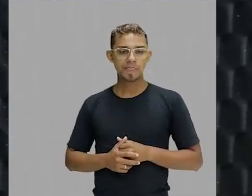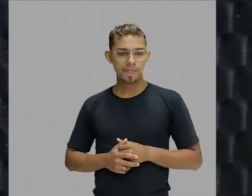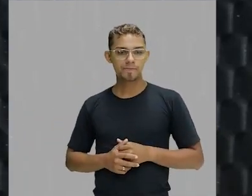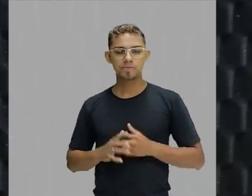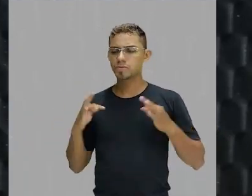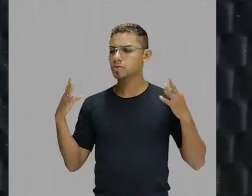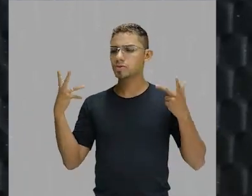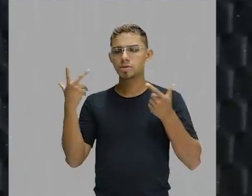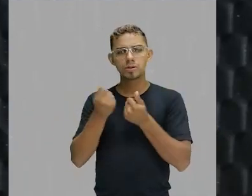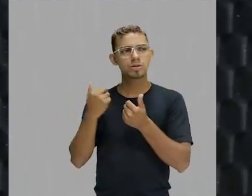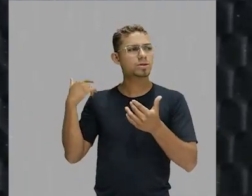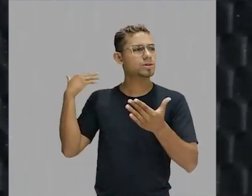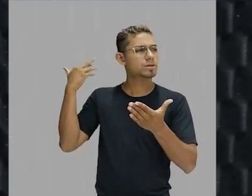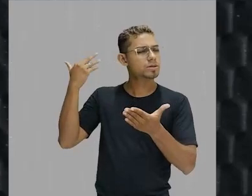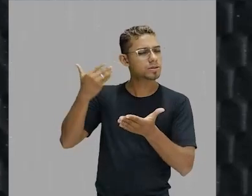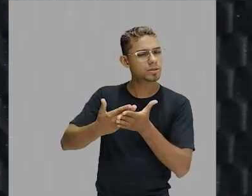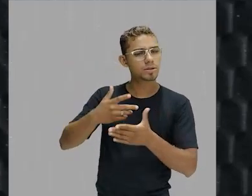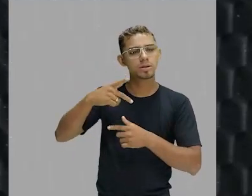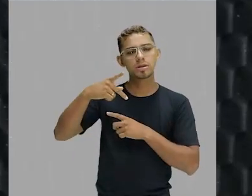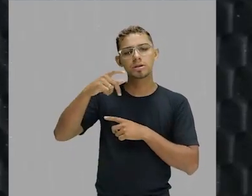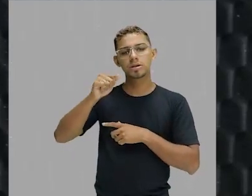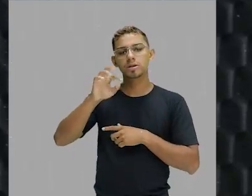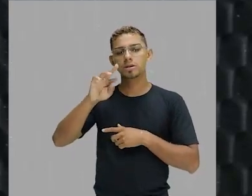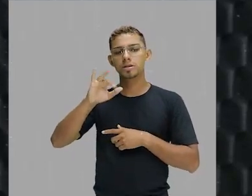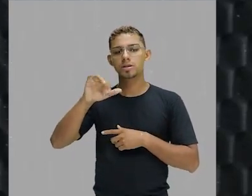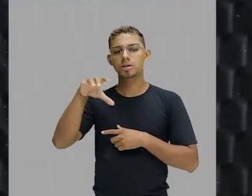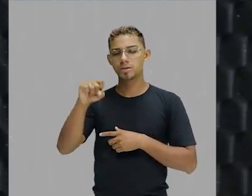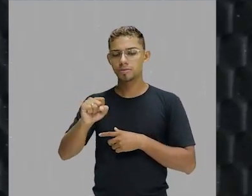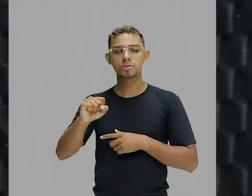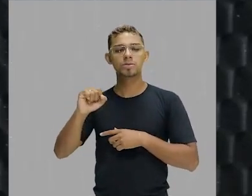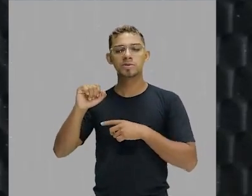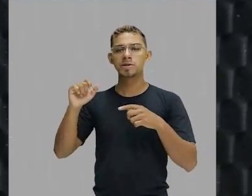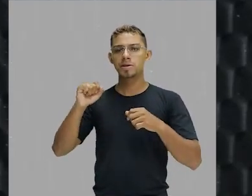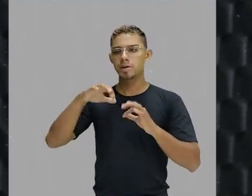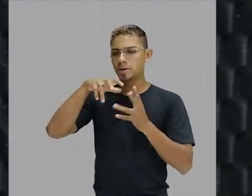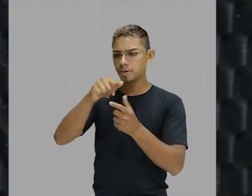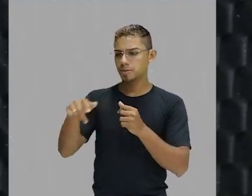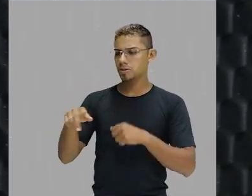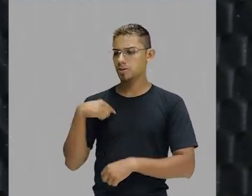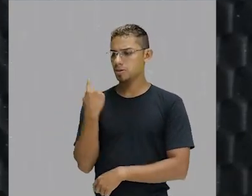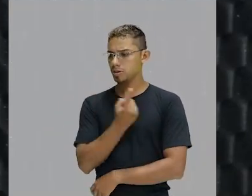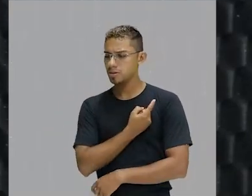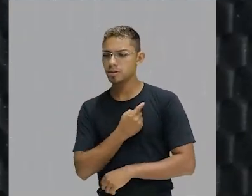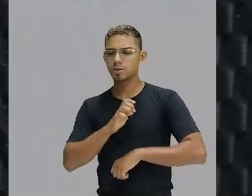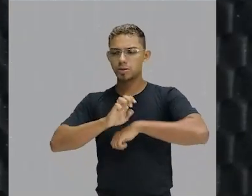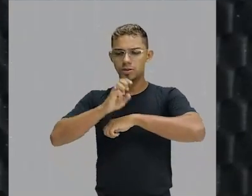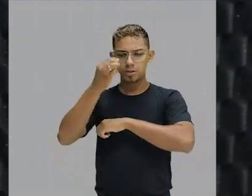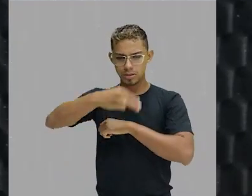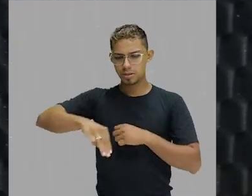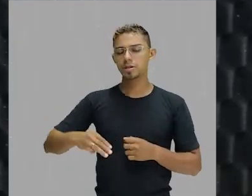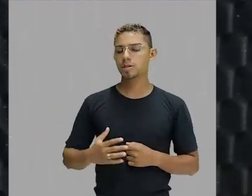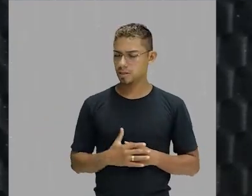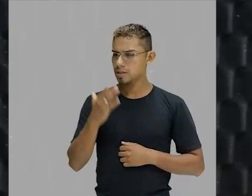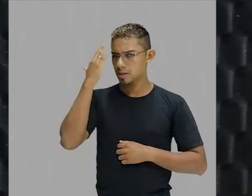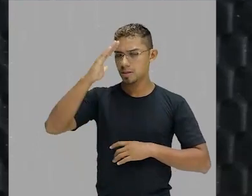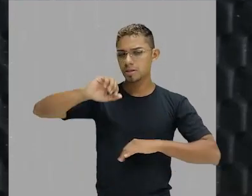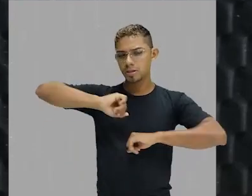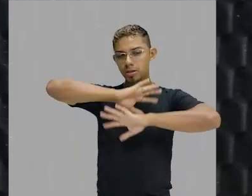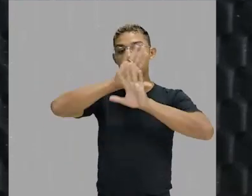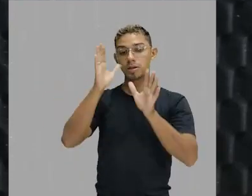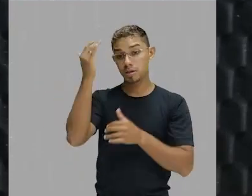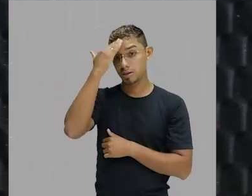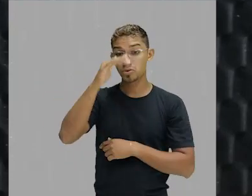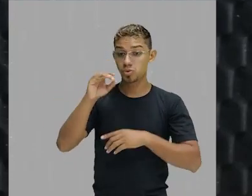que a gente tem de patrimônio que é nosso, que é brasileiro, que é maranhense, é uma coisa absurda. Entendam, preservem e